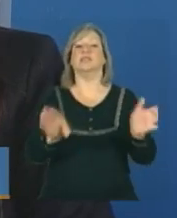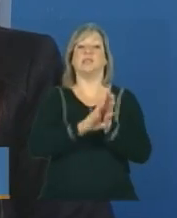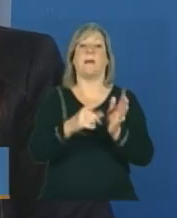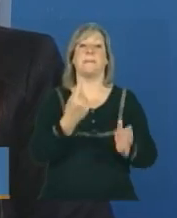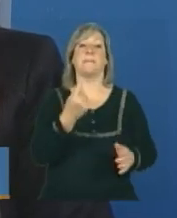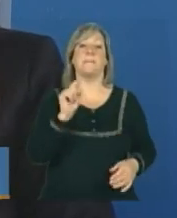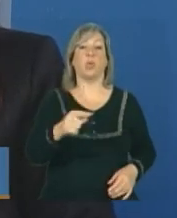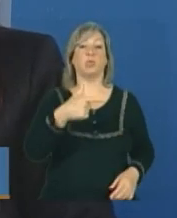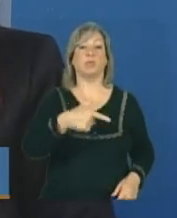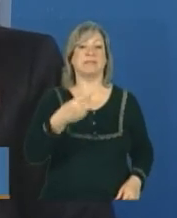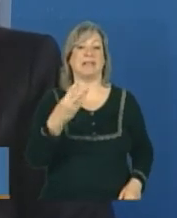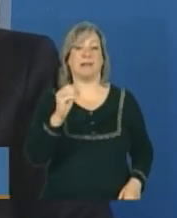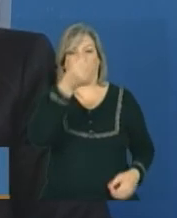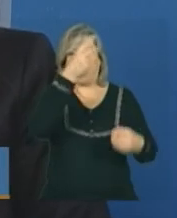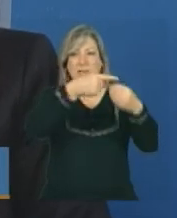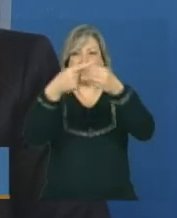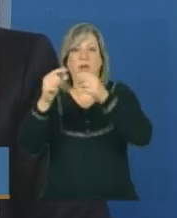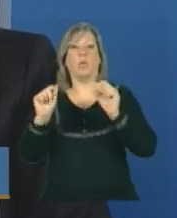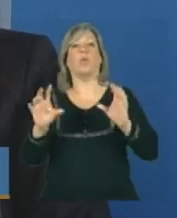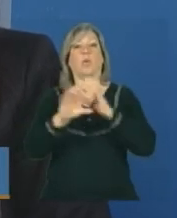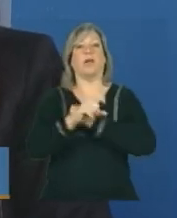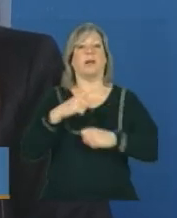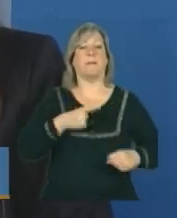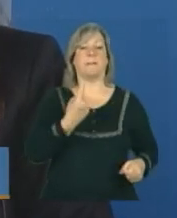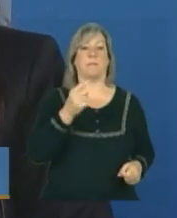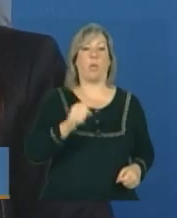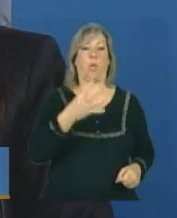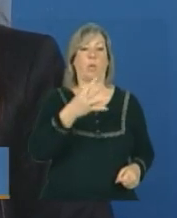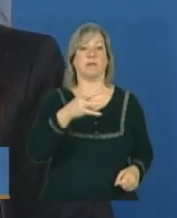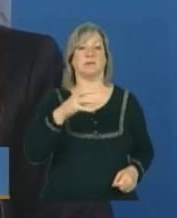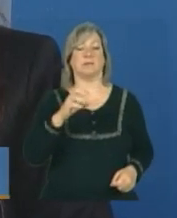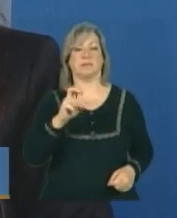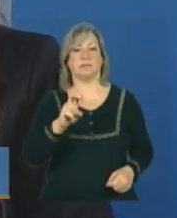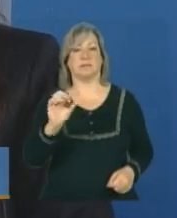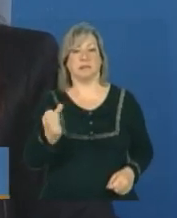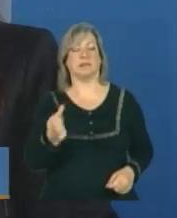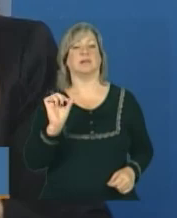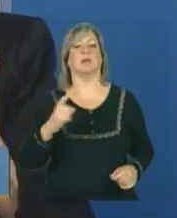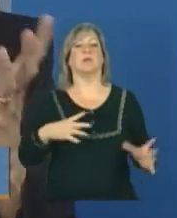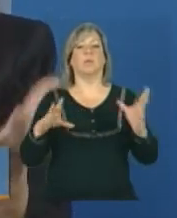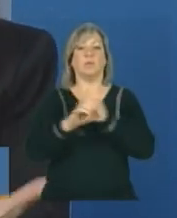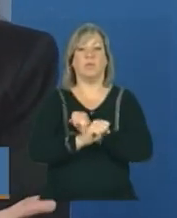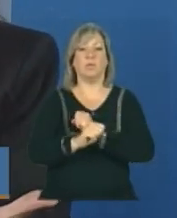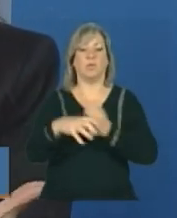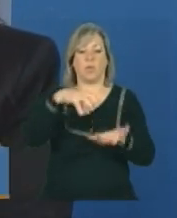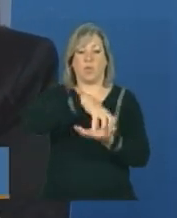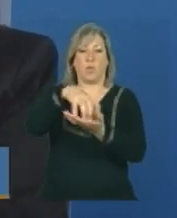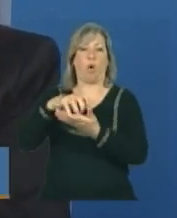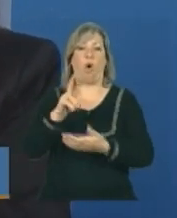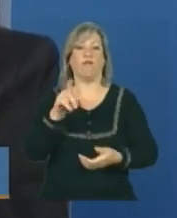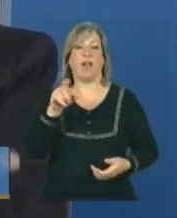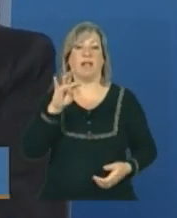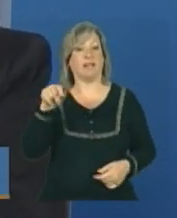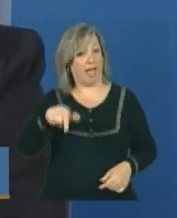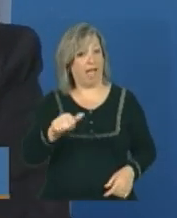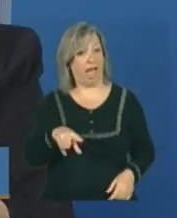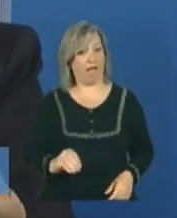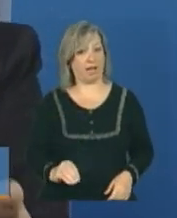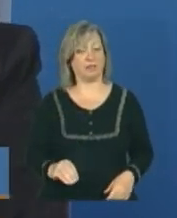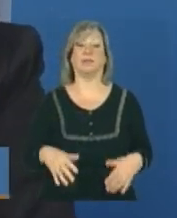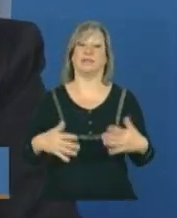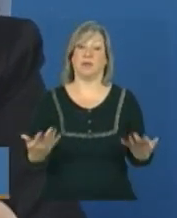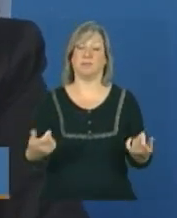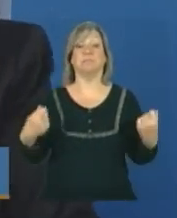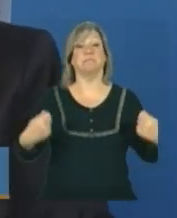1.230 municípios com 1.456 equipes volantes esse ano. Ou seja, esse é o nosso potencial. Claro que vai depender